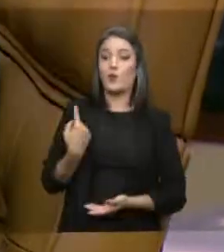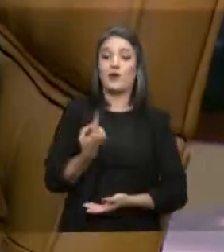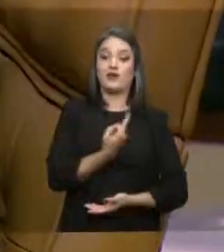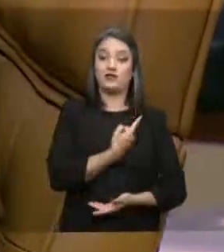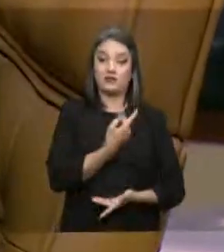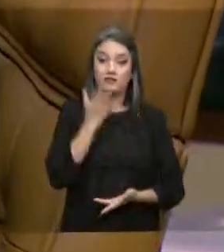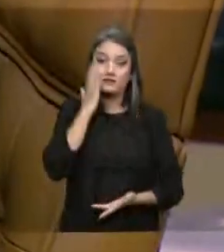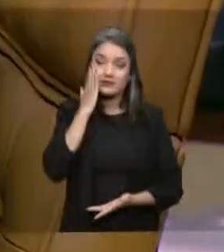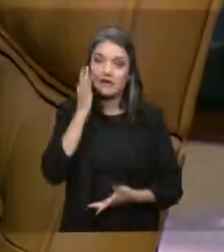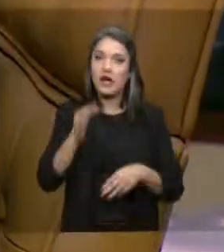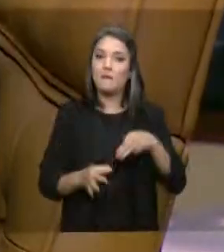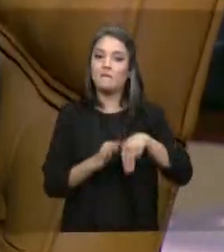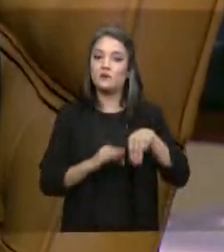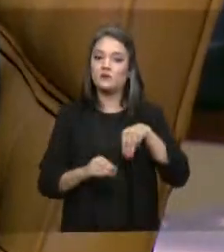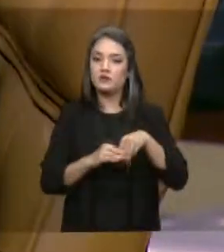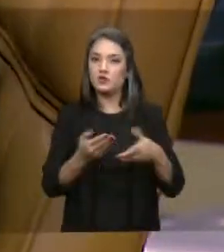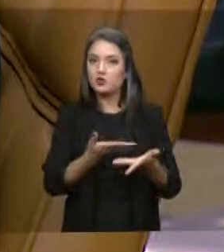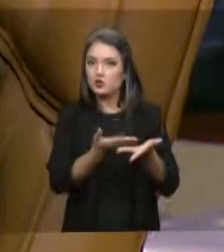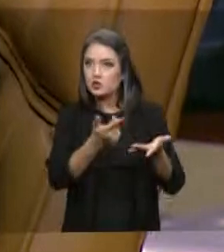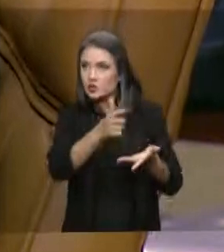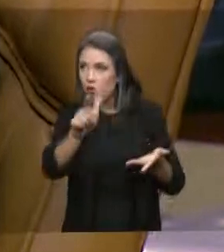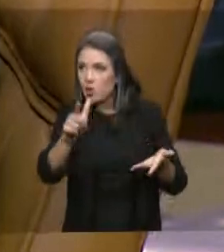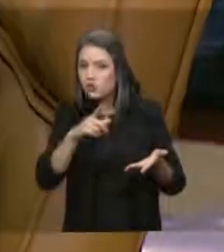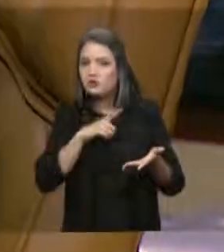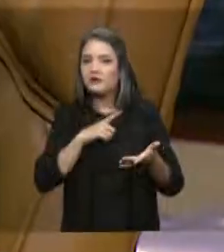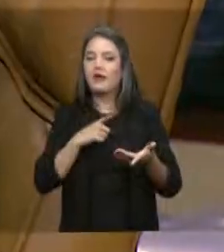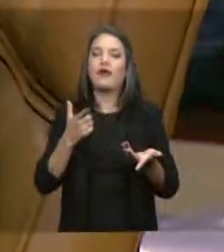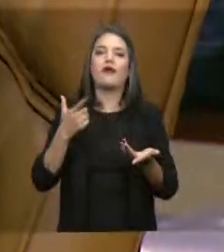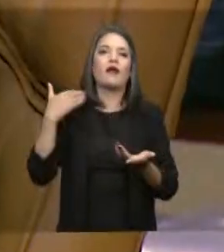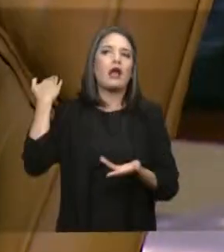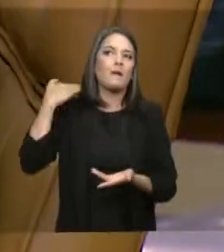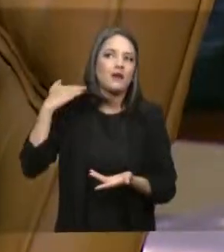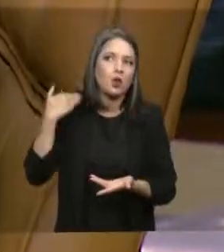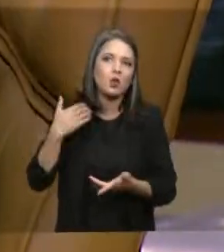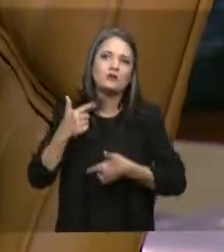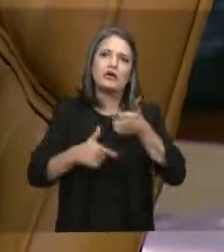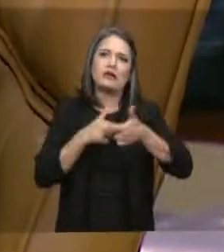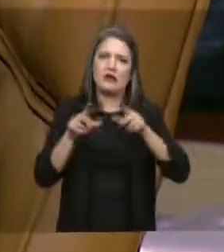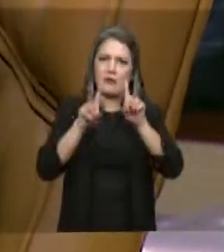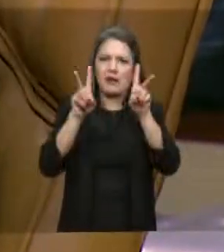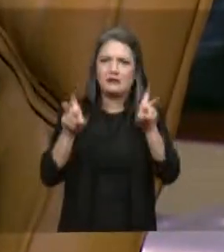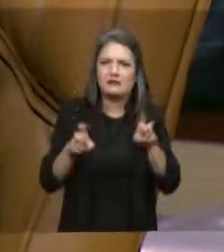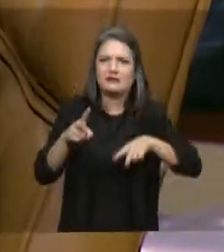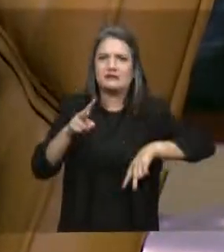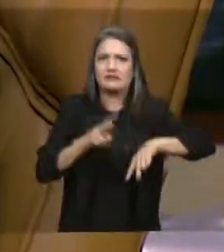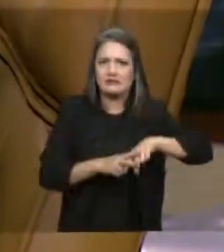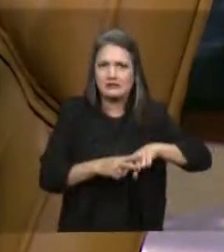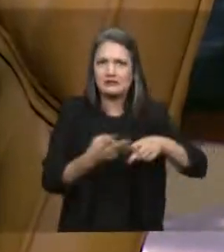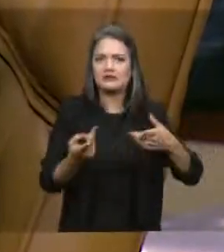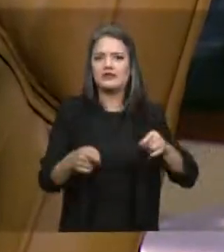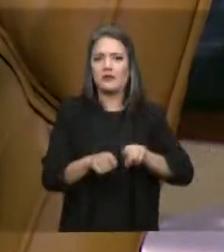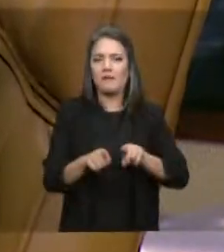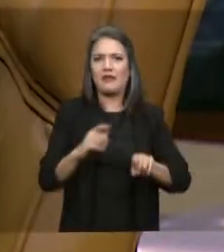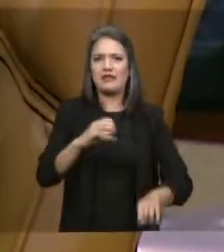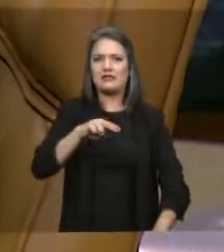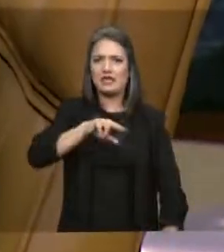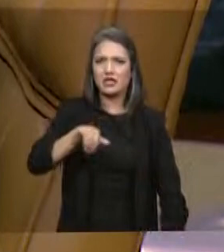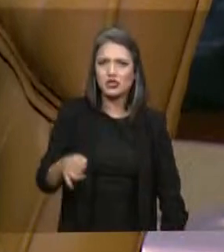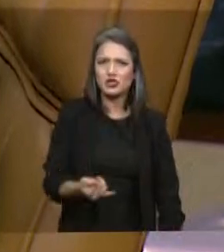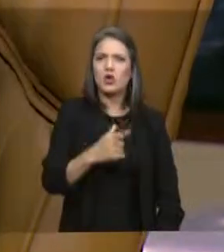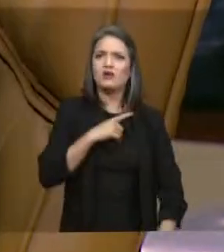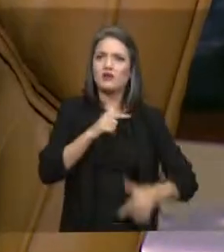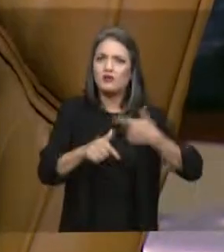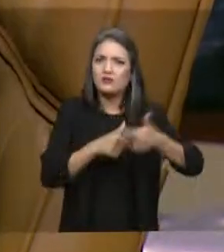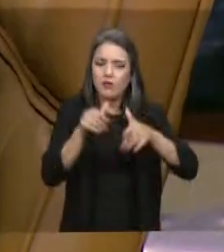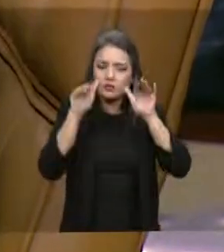assim como outros ministros tem uma atuação nessa área ministra Cármen Lúcia não só na vida mas no próprio CNJ teve